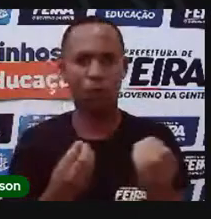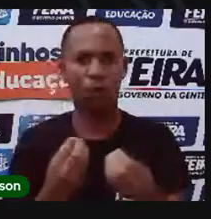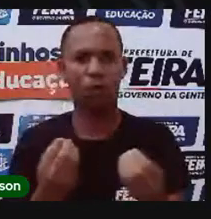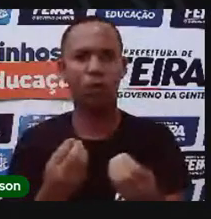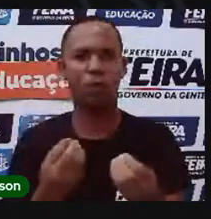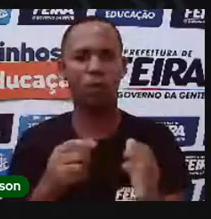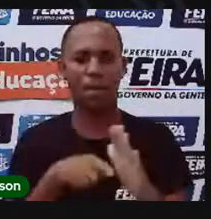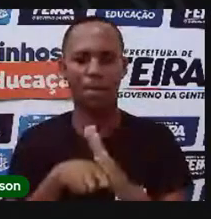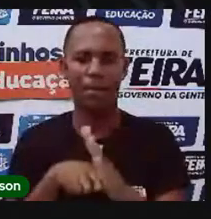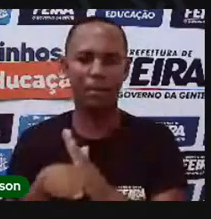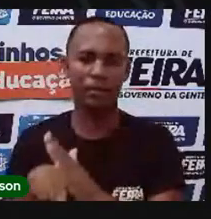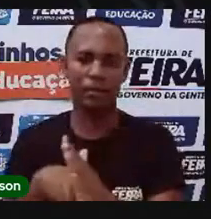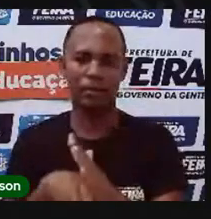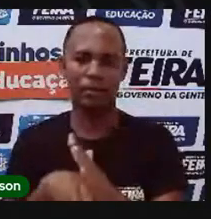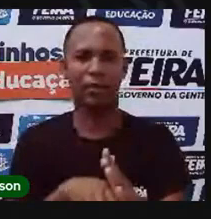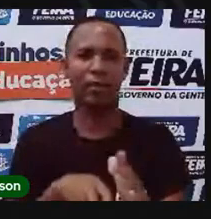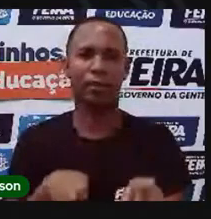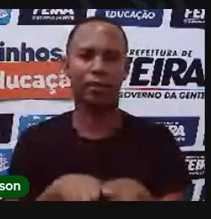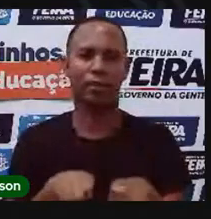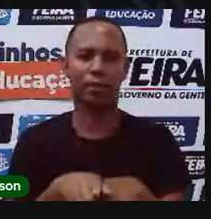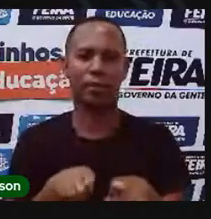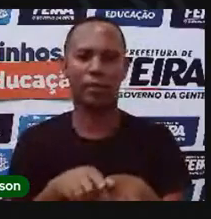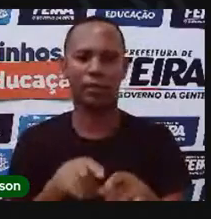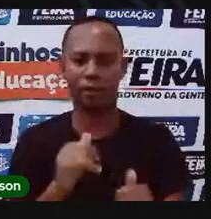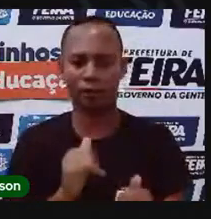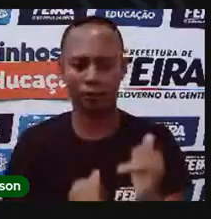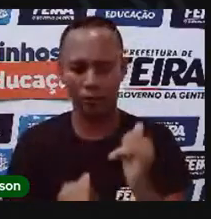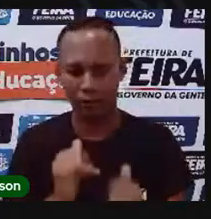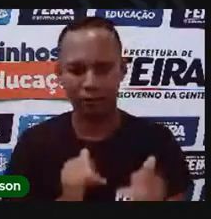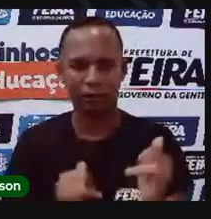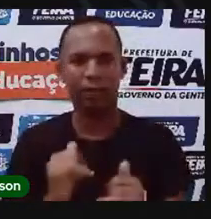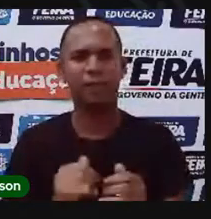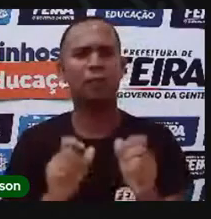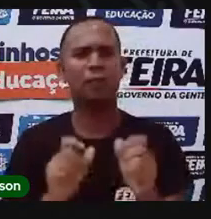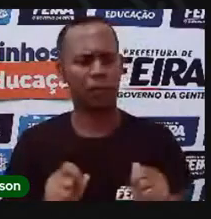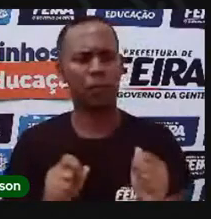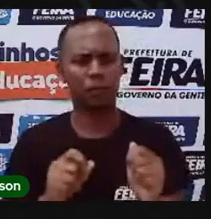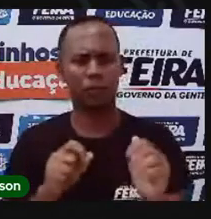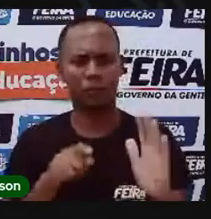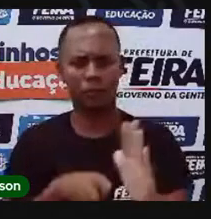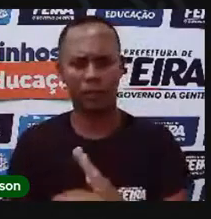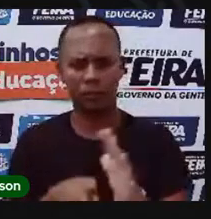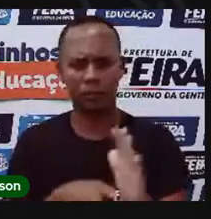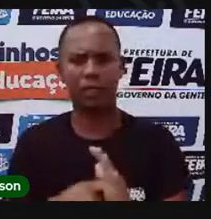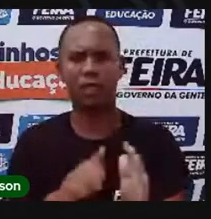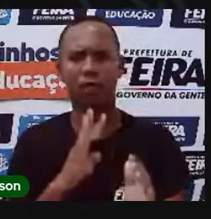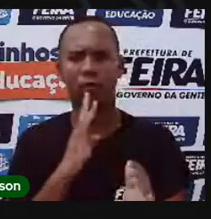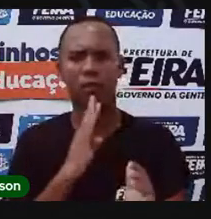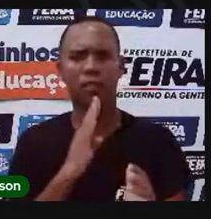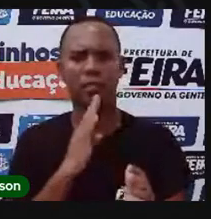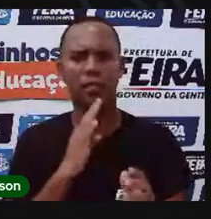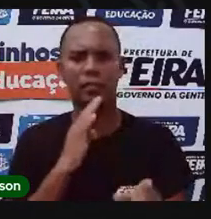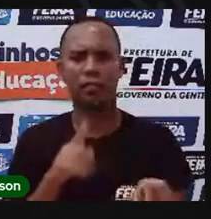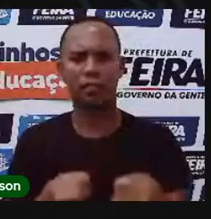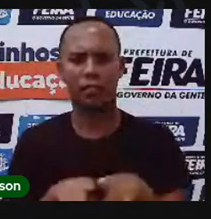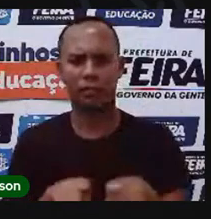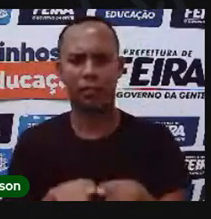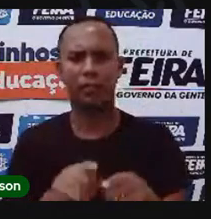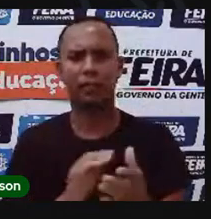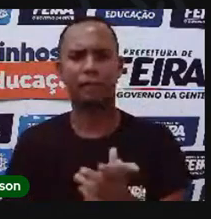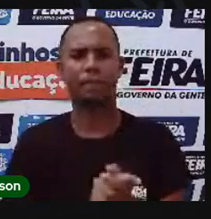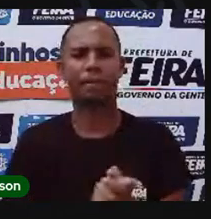só pesquisar aí na internet. Pode perguntar a um adulto também se ele conhece. E não conhecendo, o que é que você pode